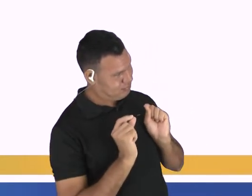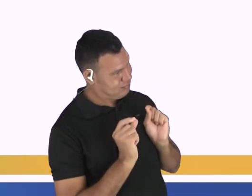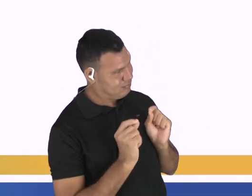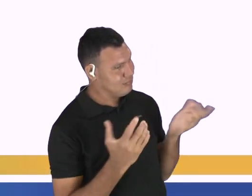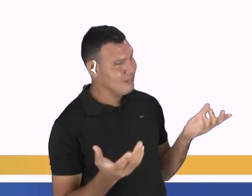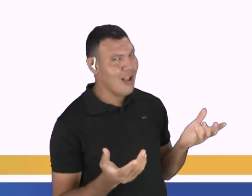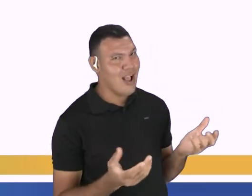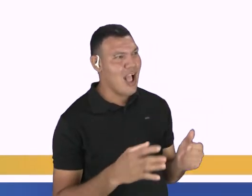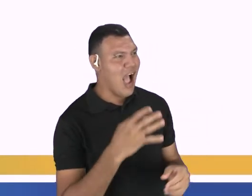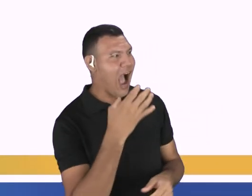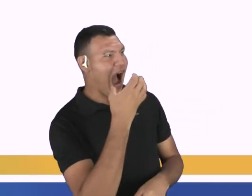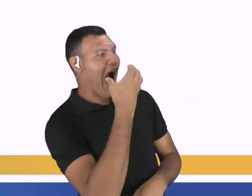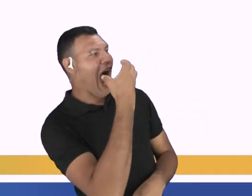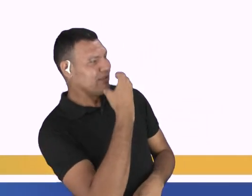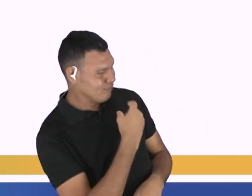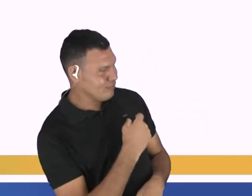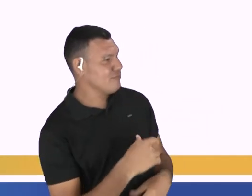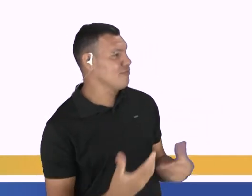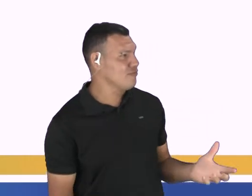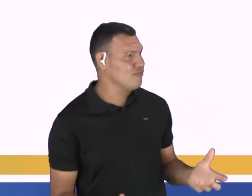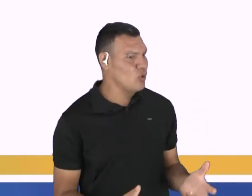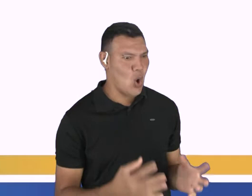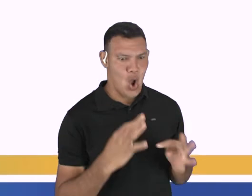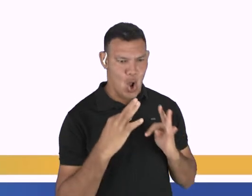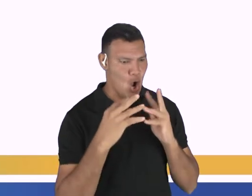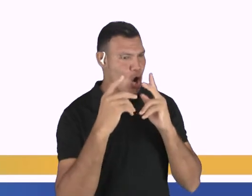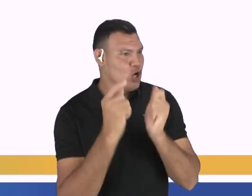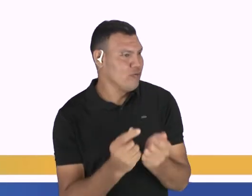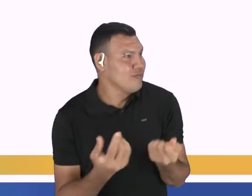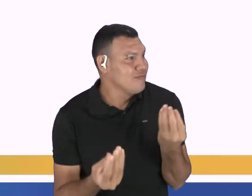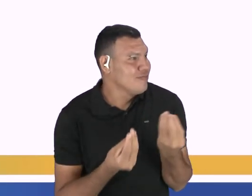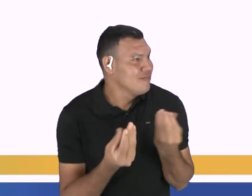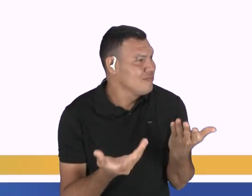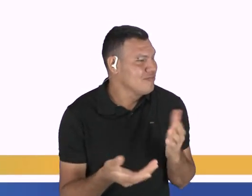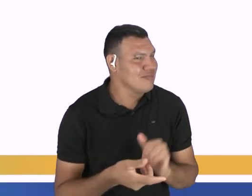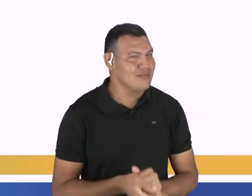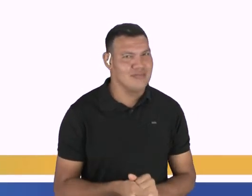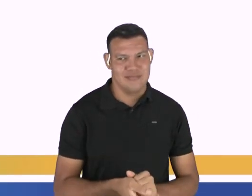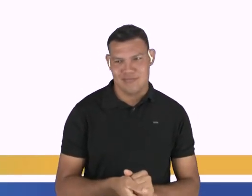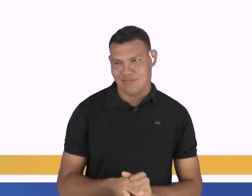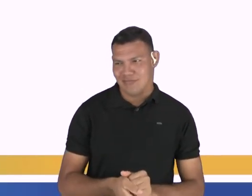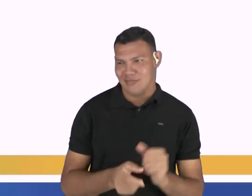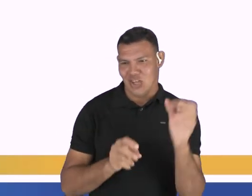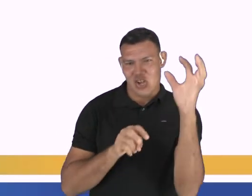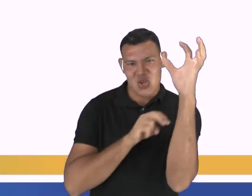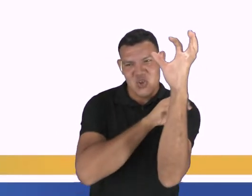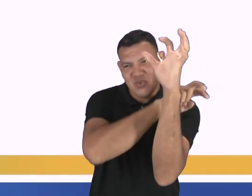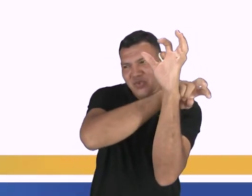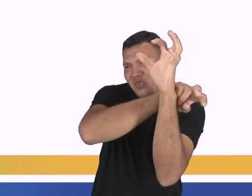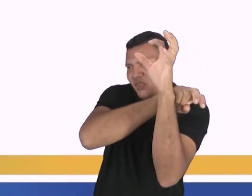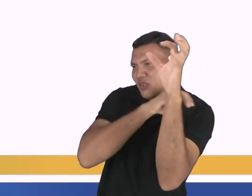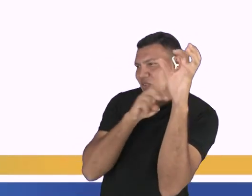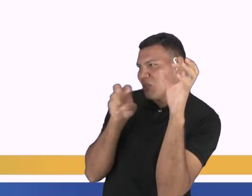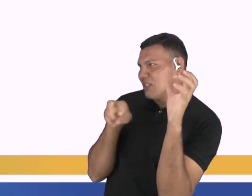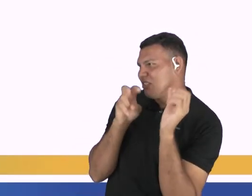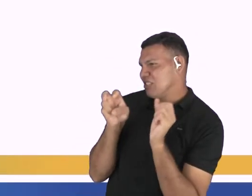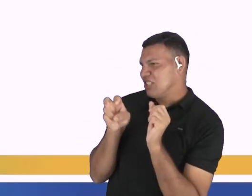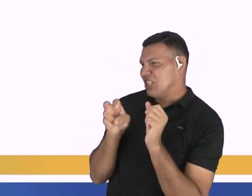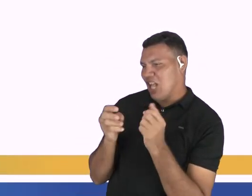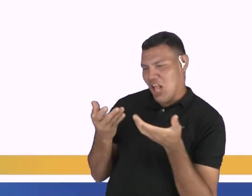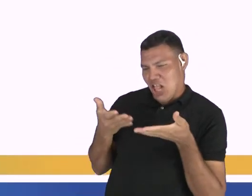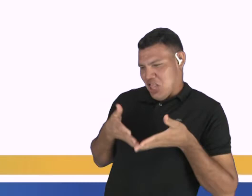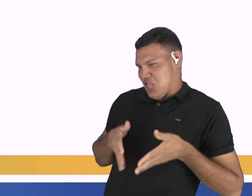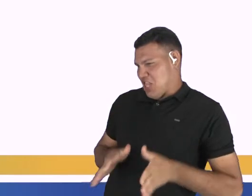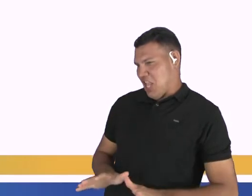da mordida, né? Chomp, chomp, chomp, chomp. E depois o quê? Quem nasceu para Magali nunca chega